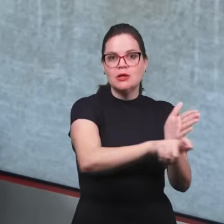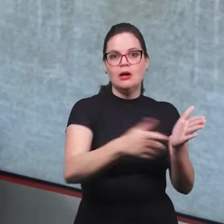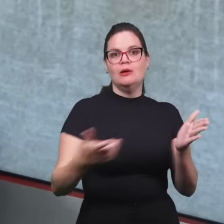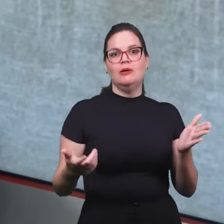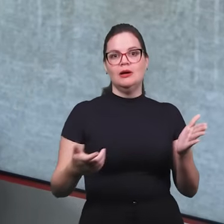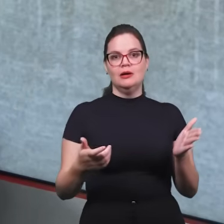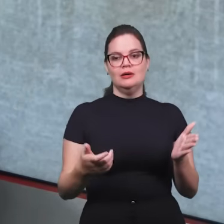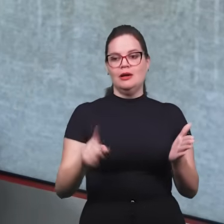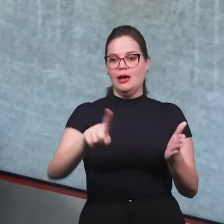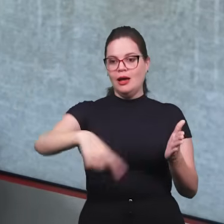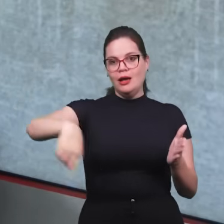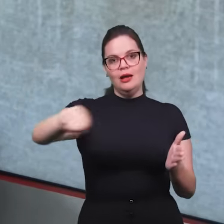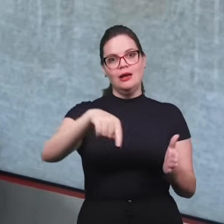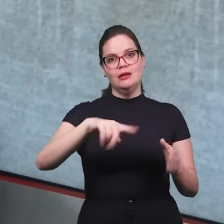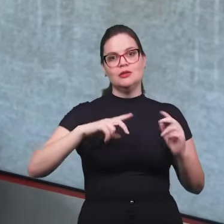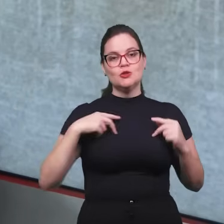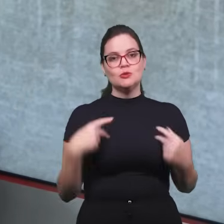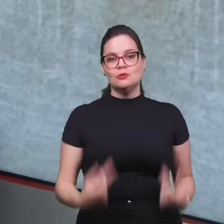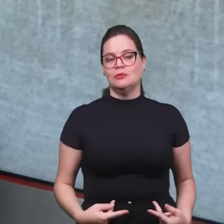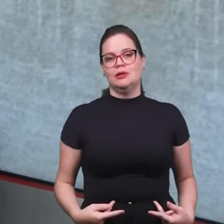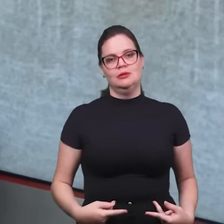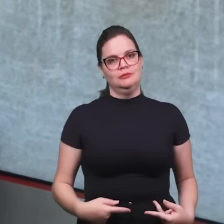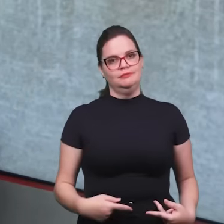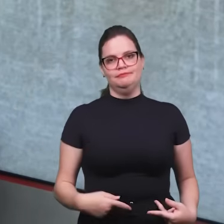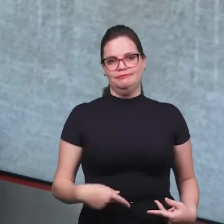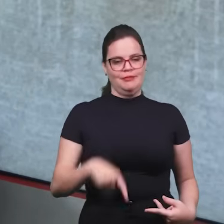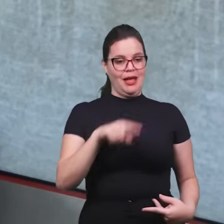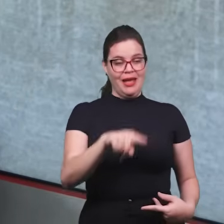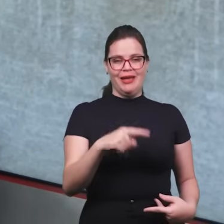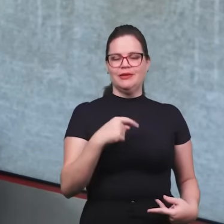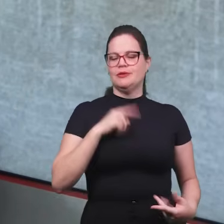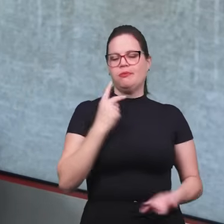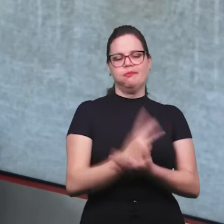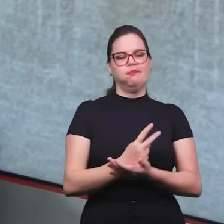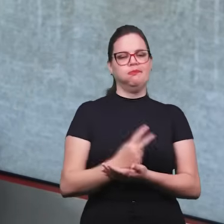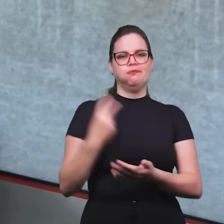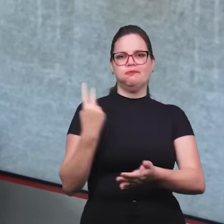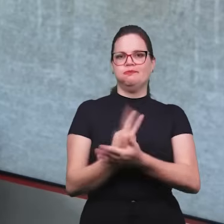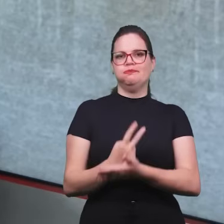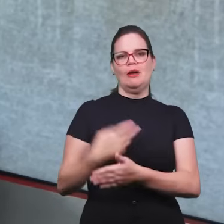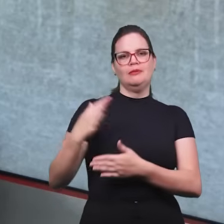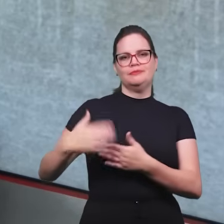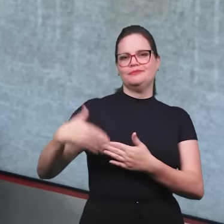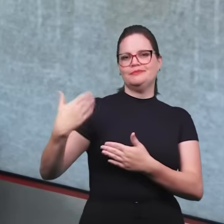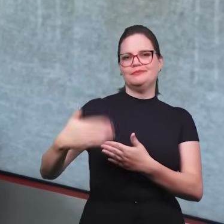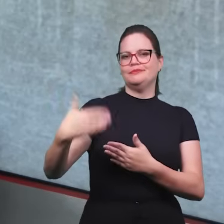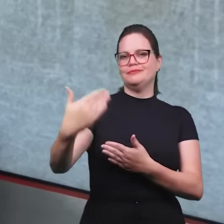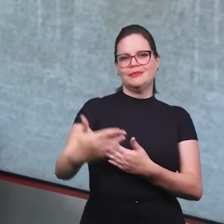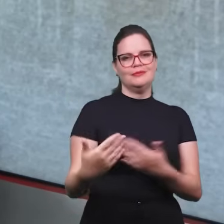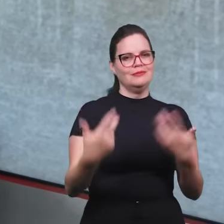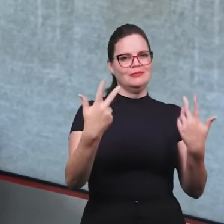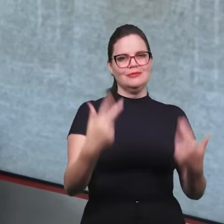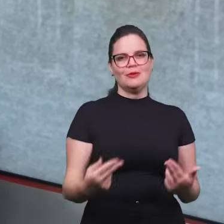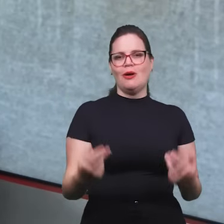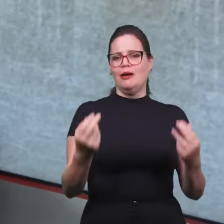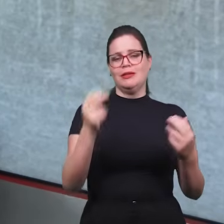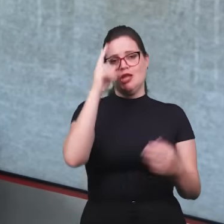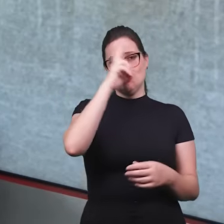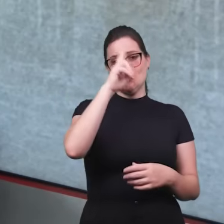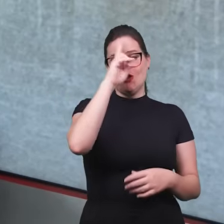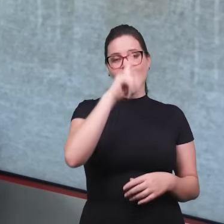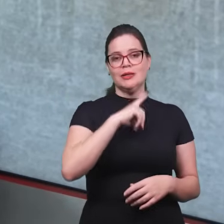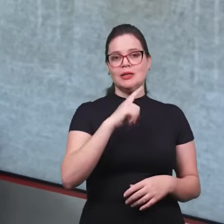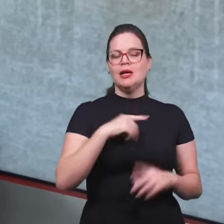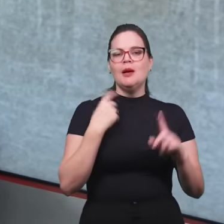as pessoas que ali estavam, ou seja, para os homens. Esse mesmo padrão se repete ao longo da história. Aquilo